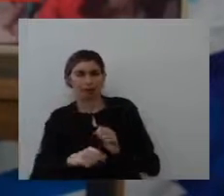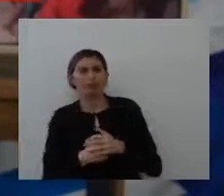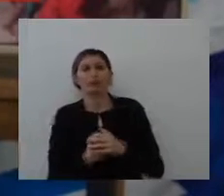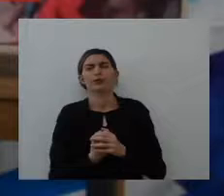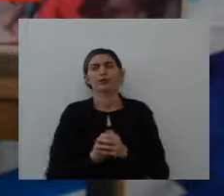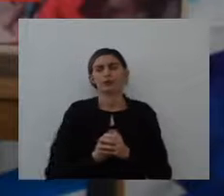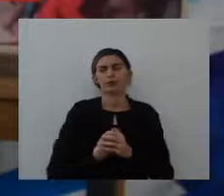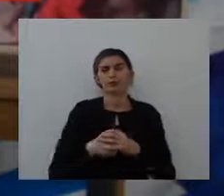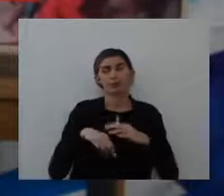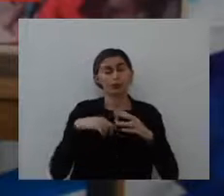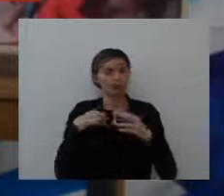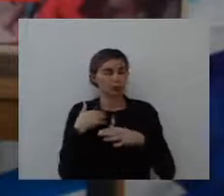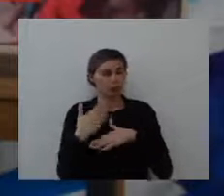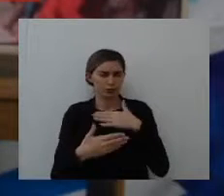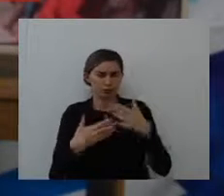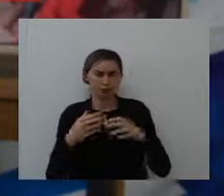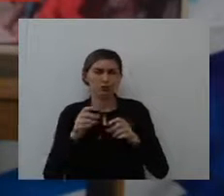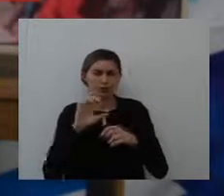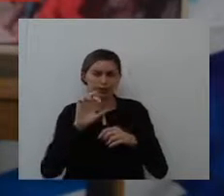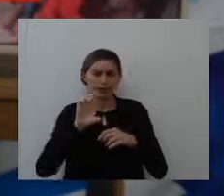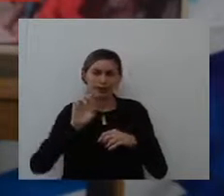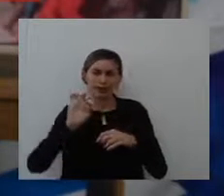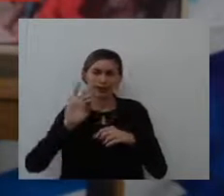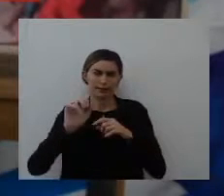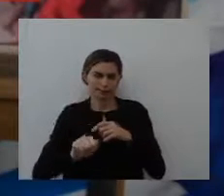matriarcal. O esplendor de Creta